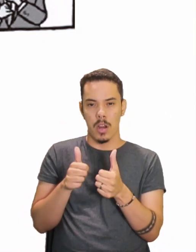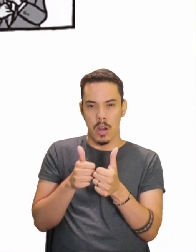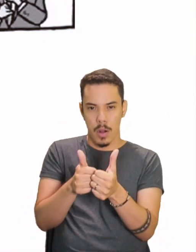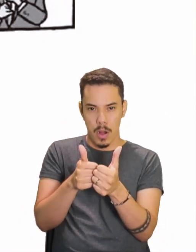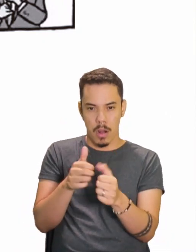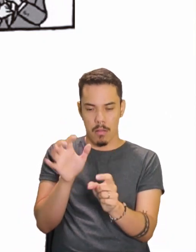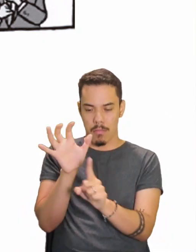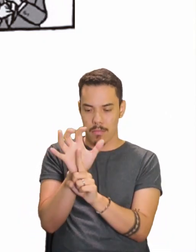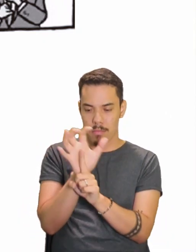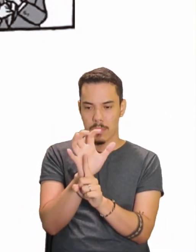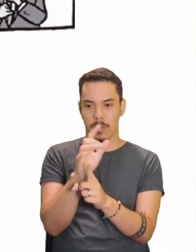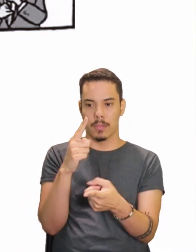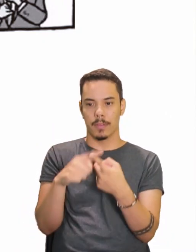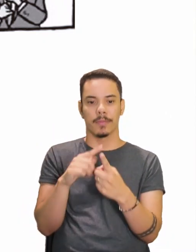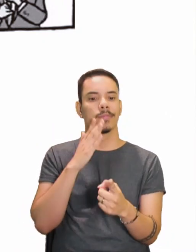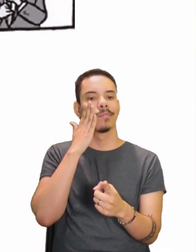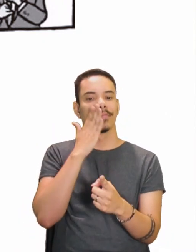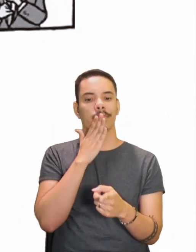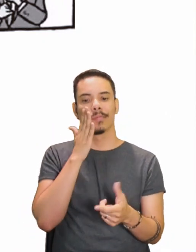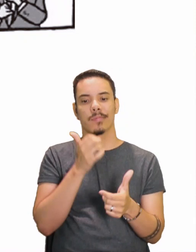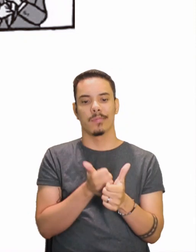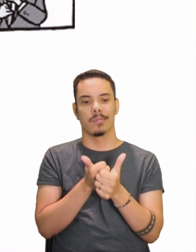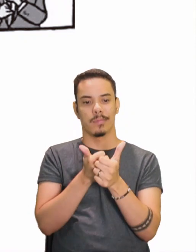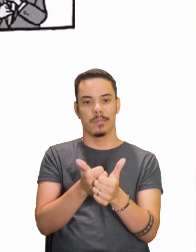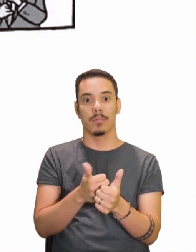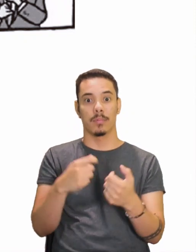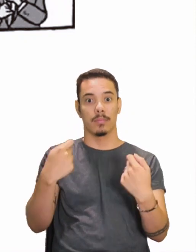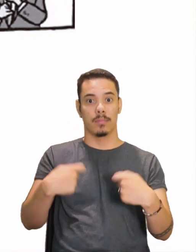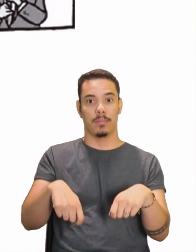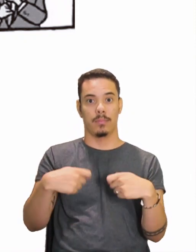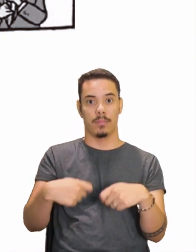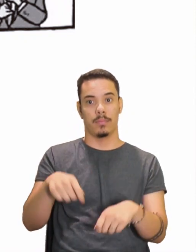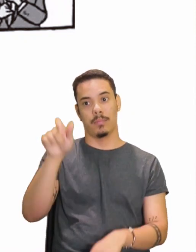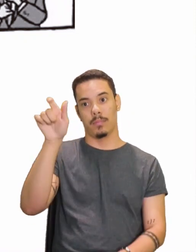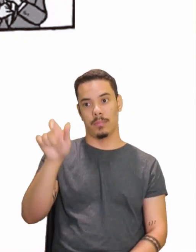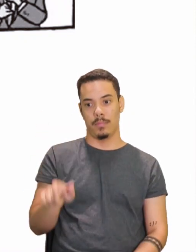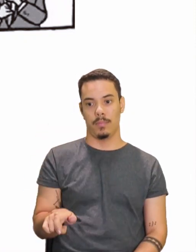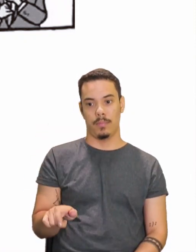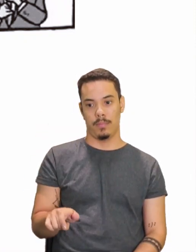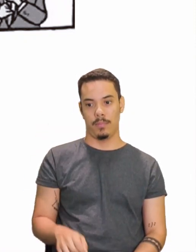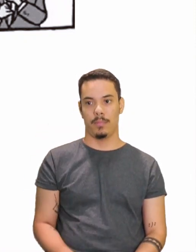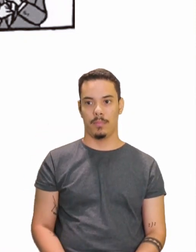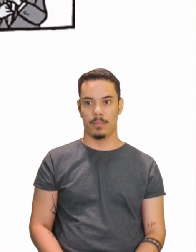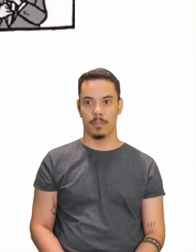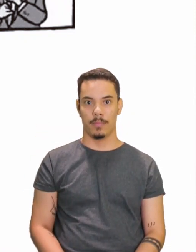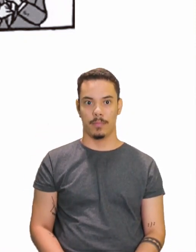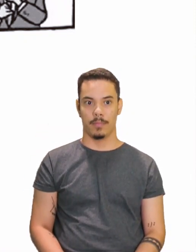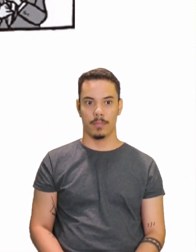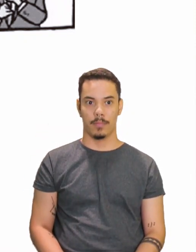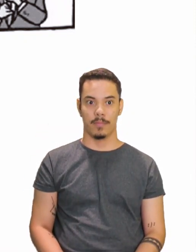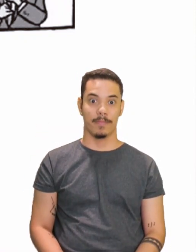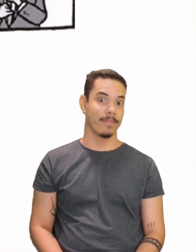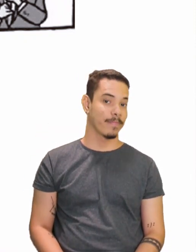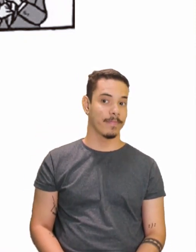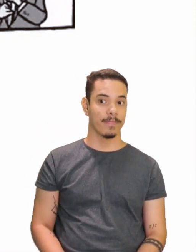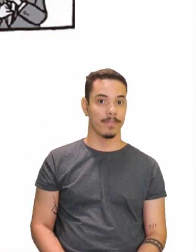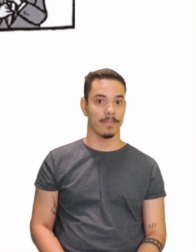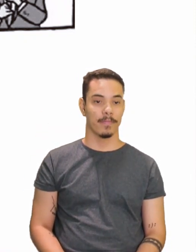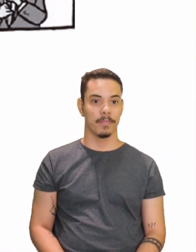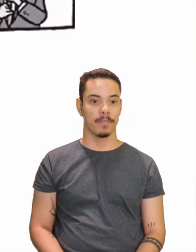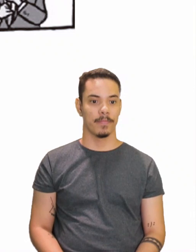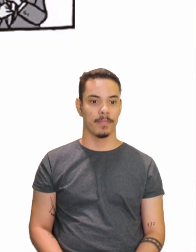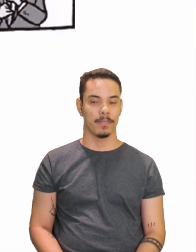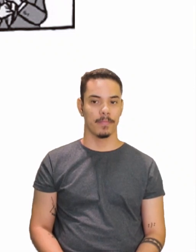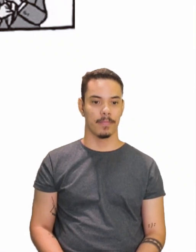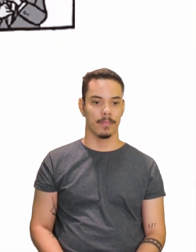ao elaborar o discurso de acordo com os anseios do consumidor. E agora, José, vamos lá!